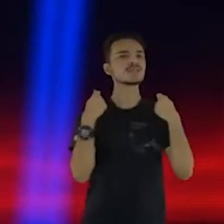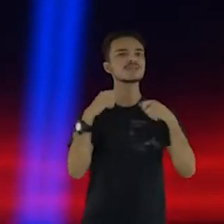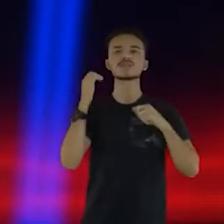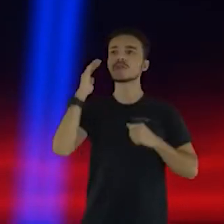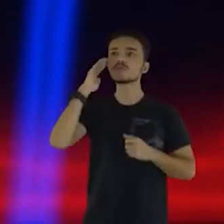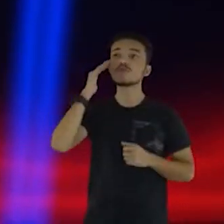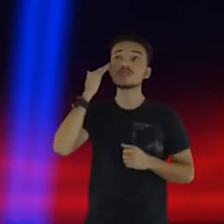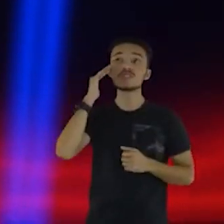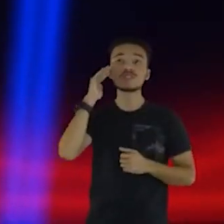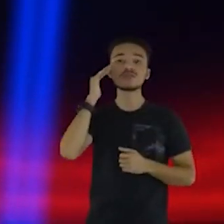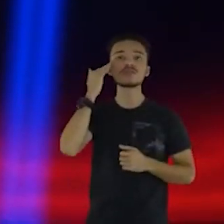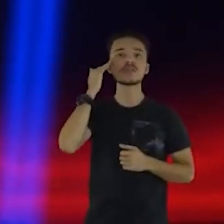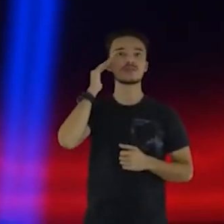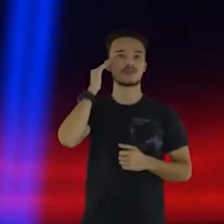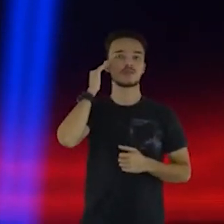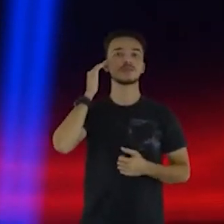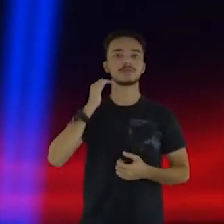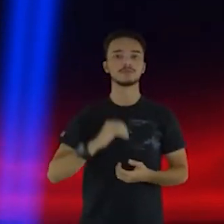precisamos compreender